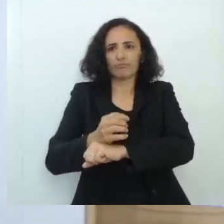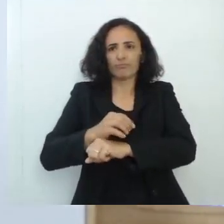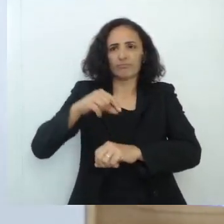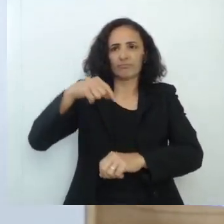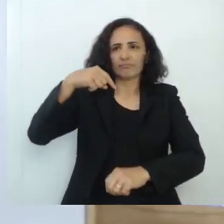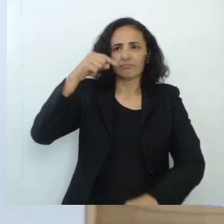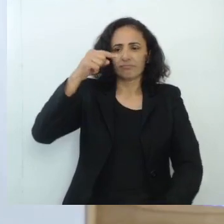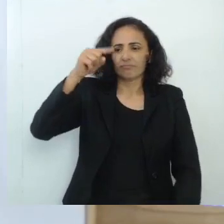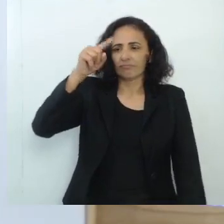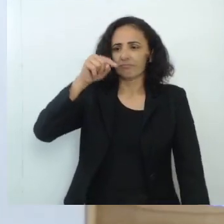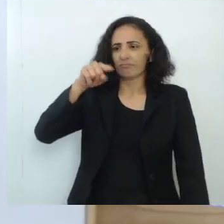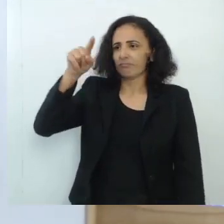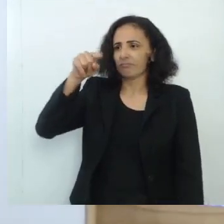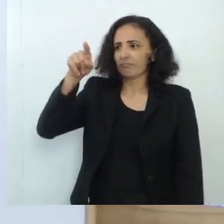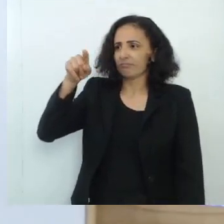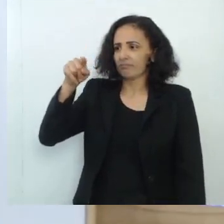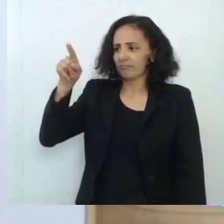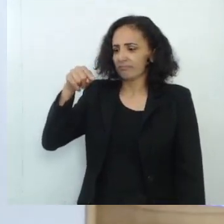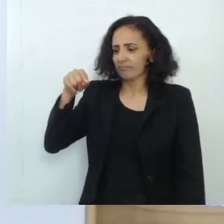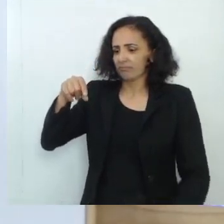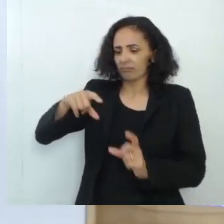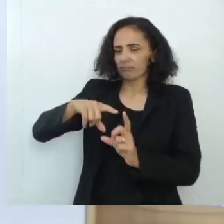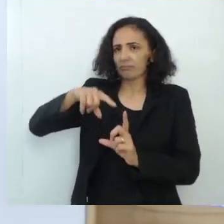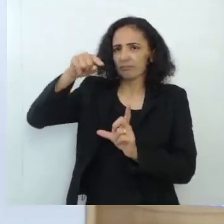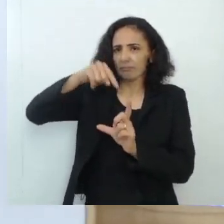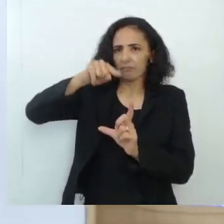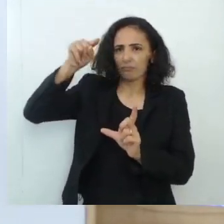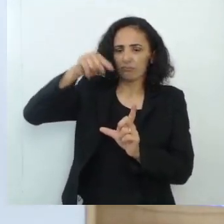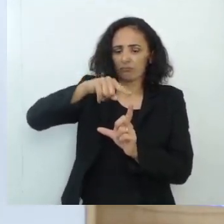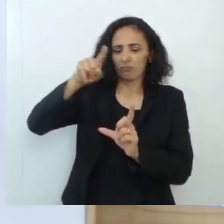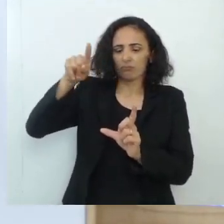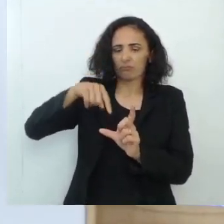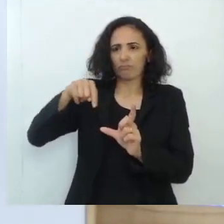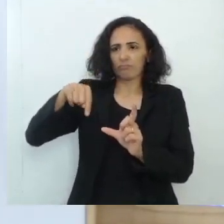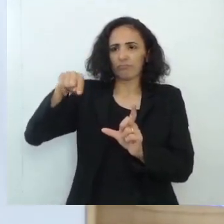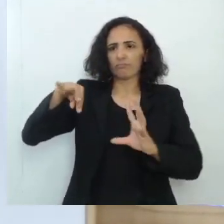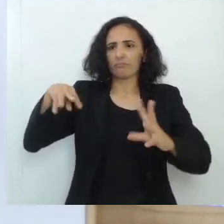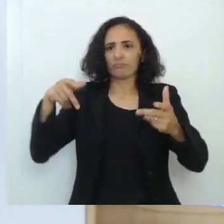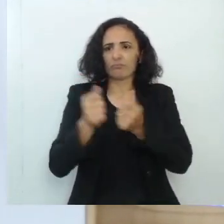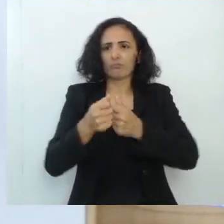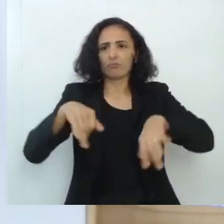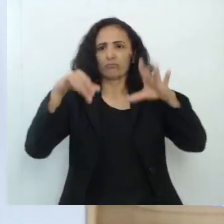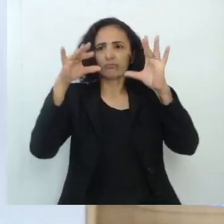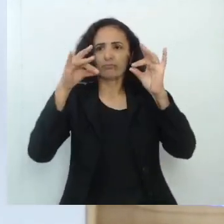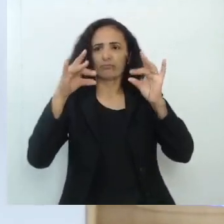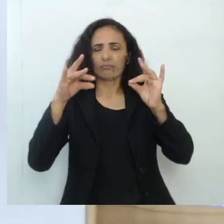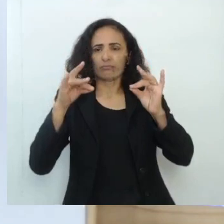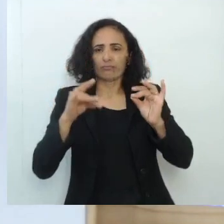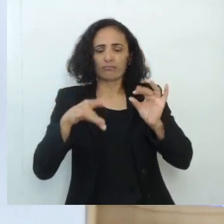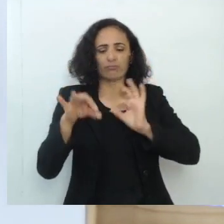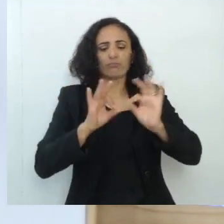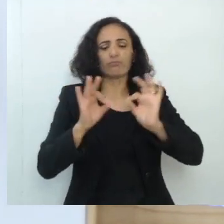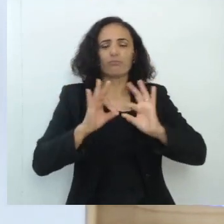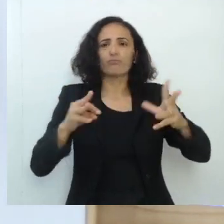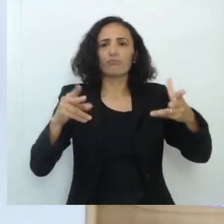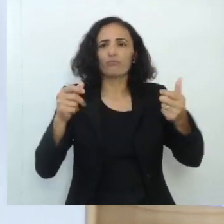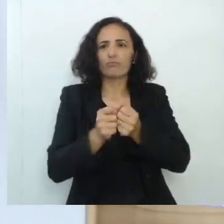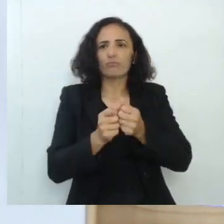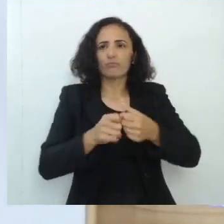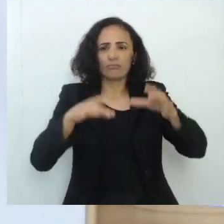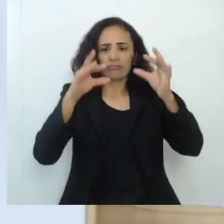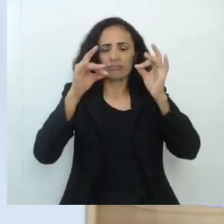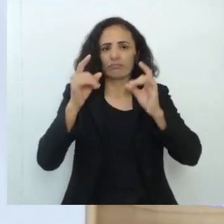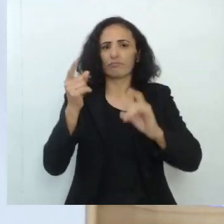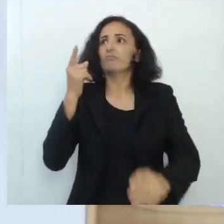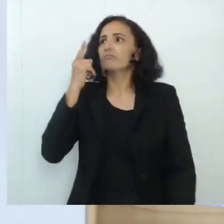Que a folha ela vai ter tipo uns dentinhos. Cada dentinho desse da samambaia que eu tentei fazer aqui, ó, cada dentinho